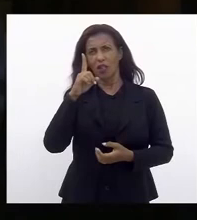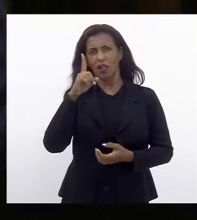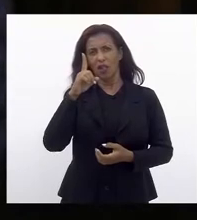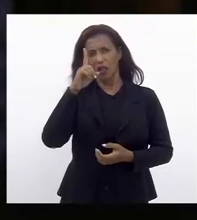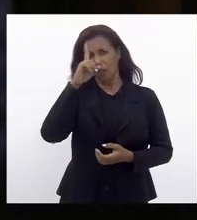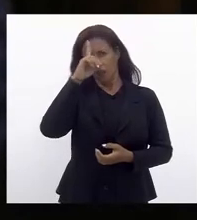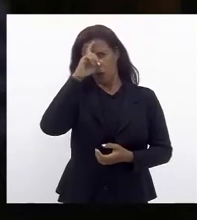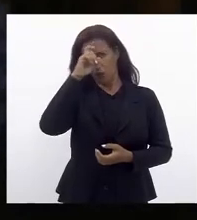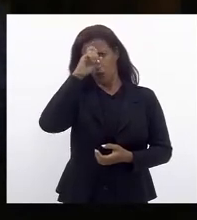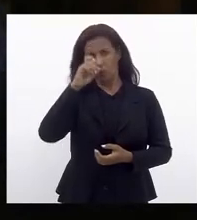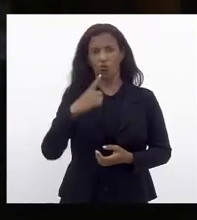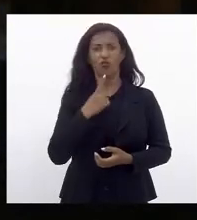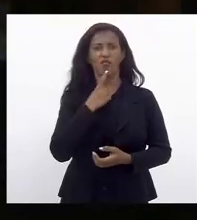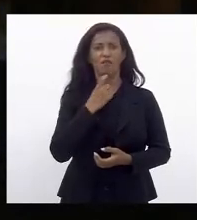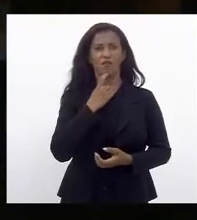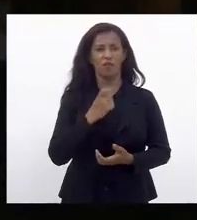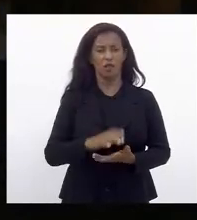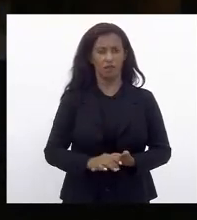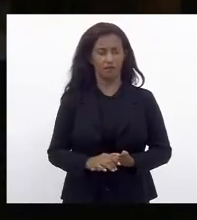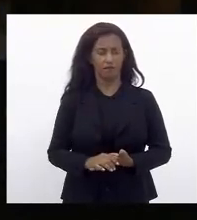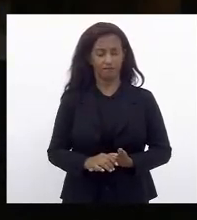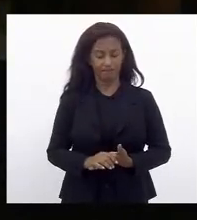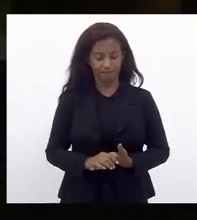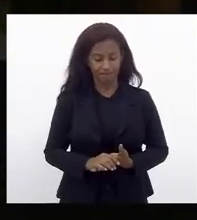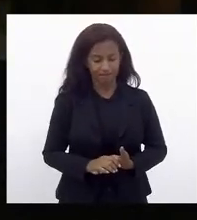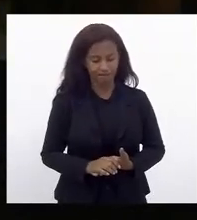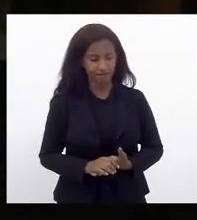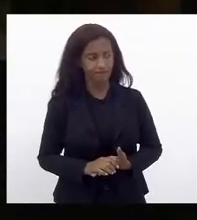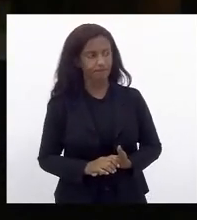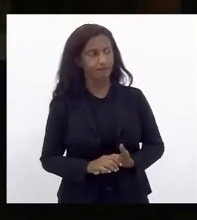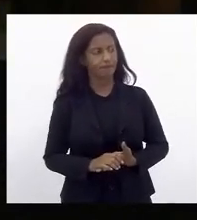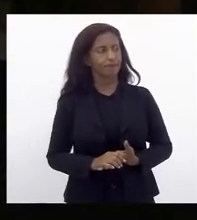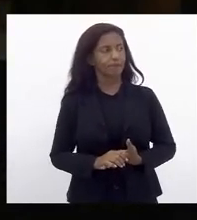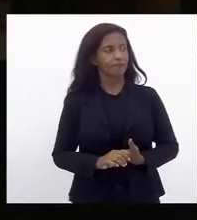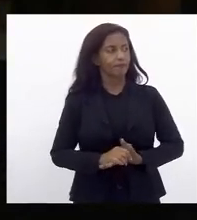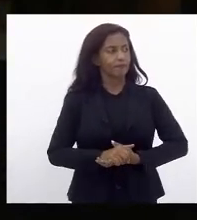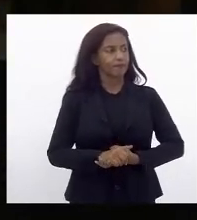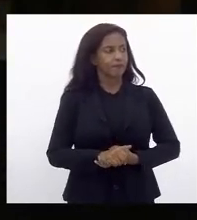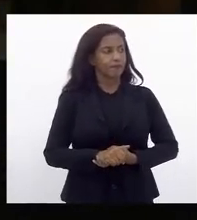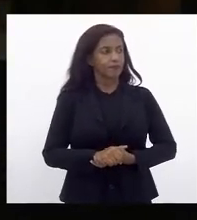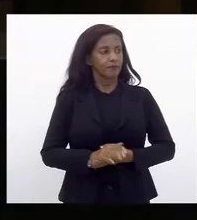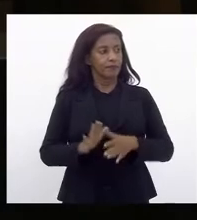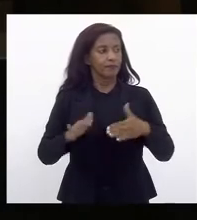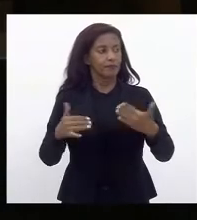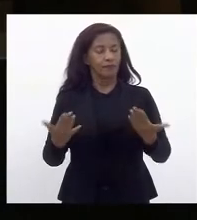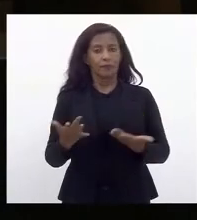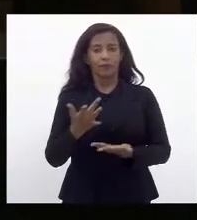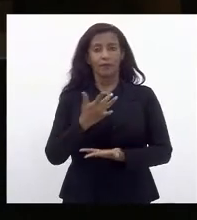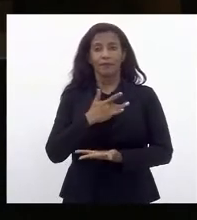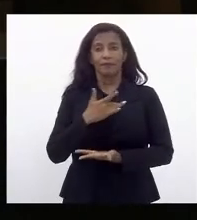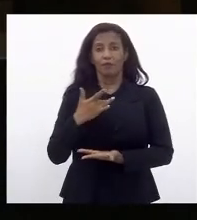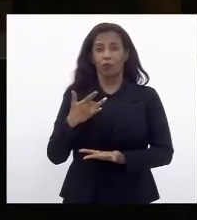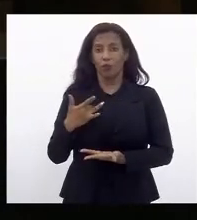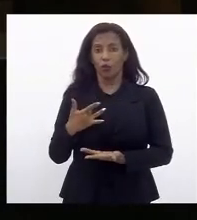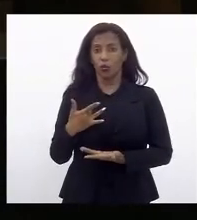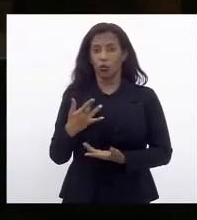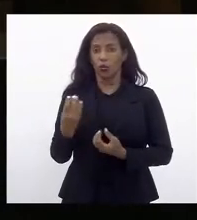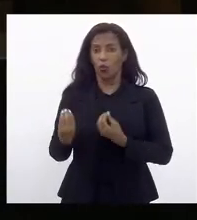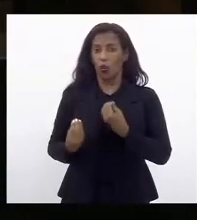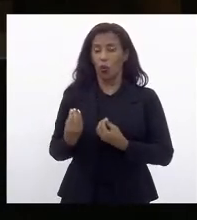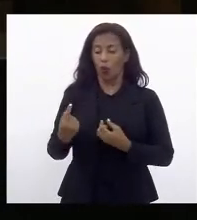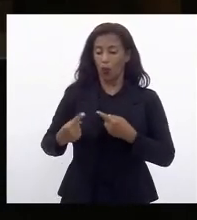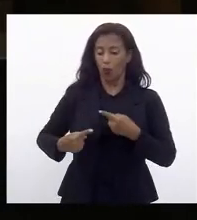né? Então, a saúde, como